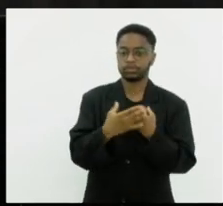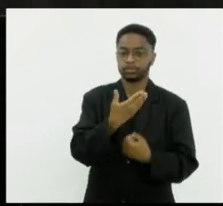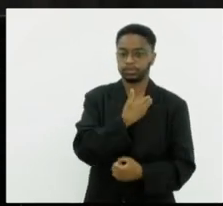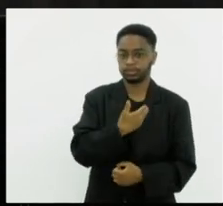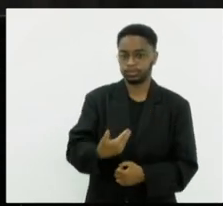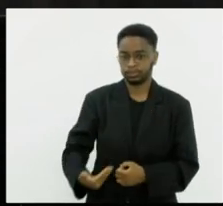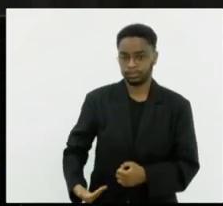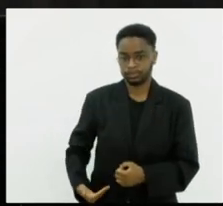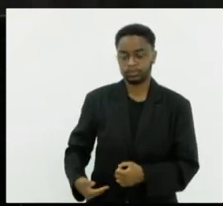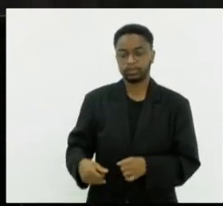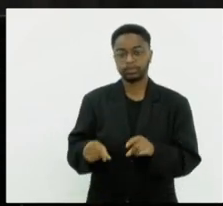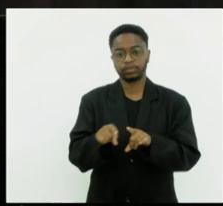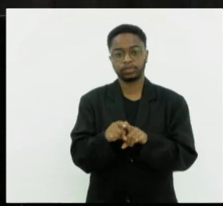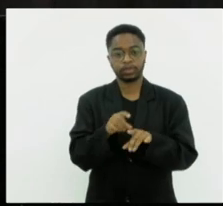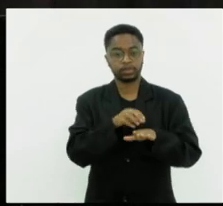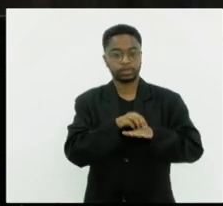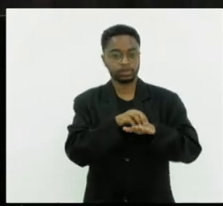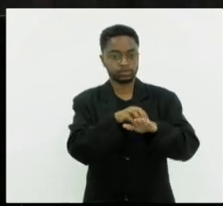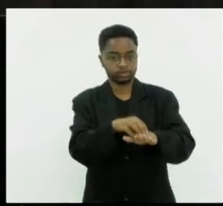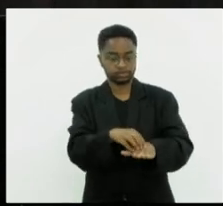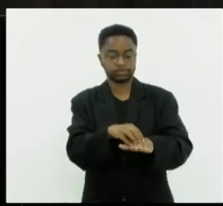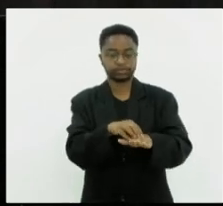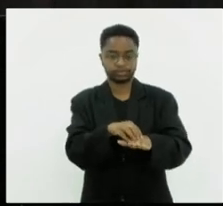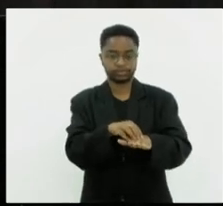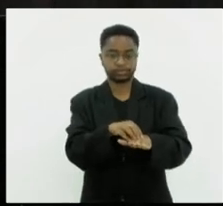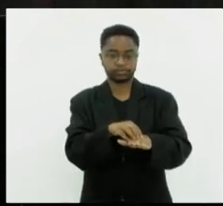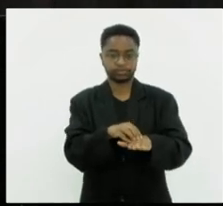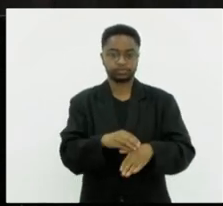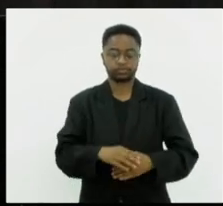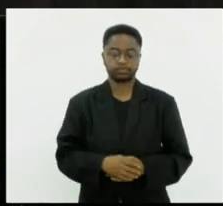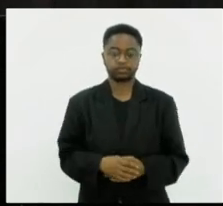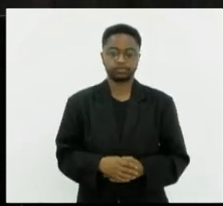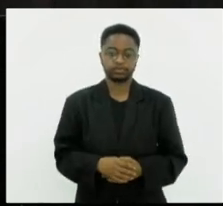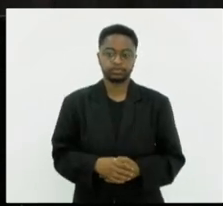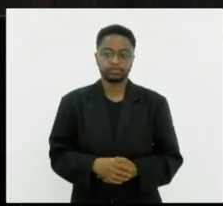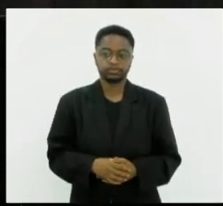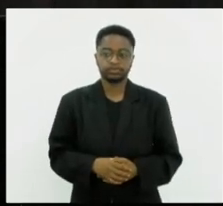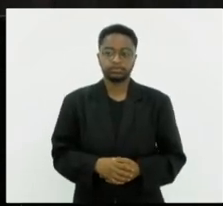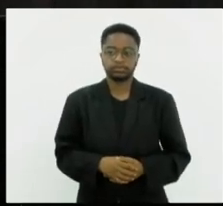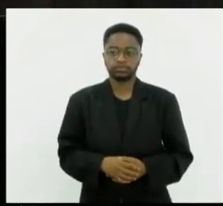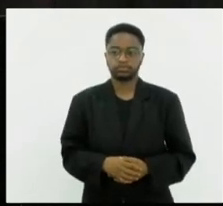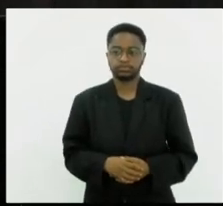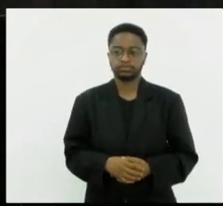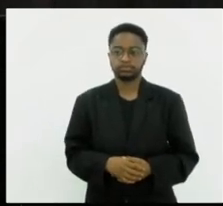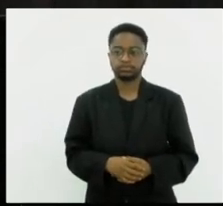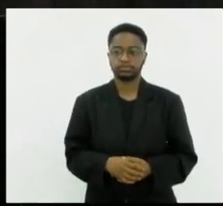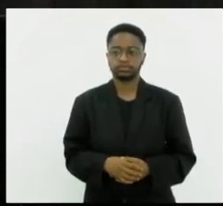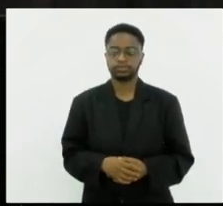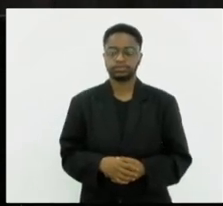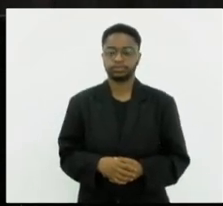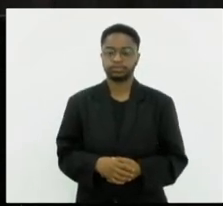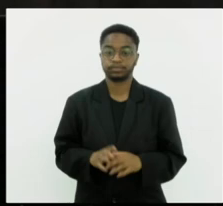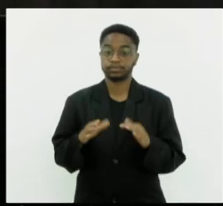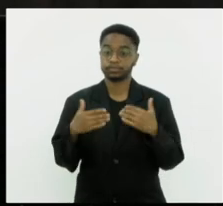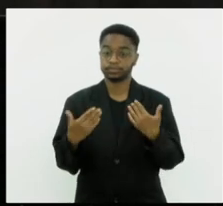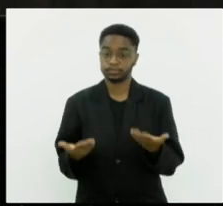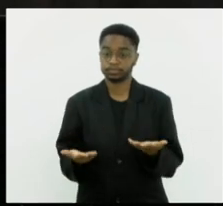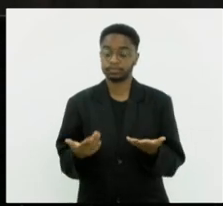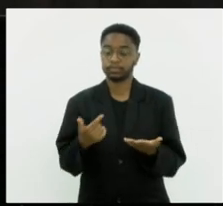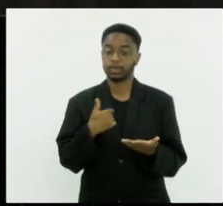pública, nos transportes, deputado Rosenberg Reis. Então, eu